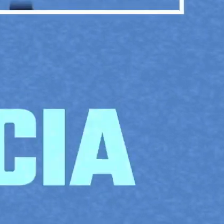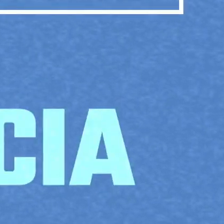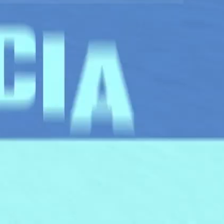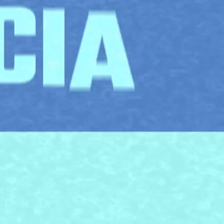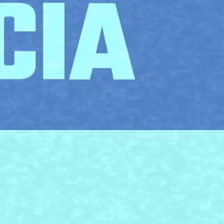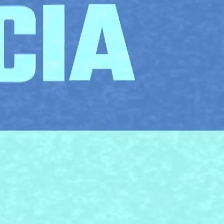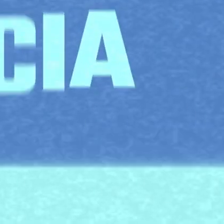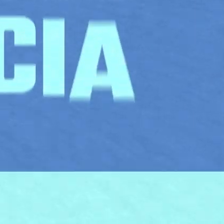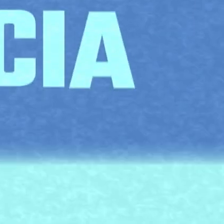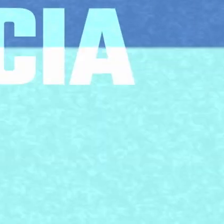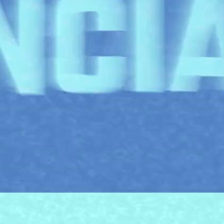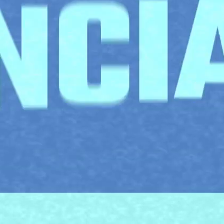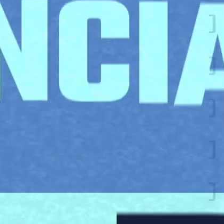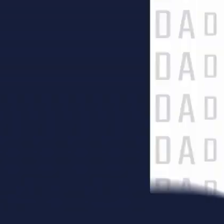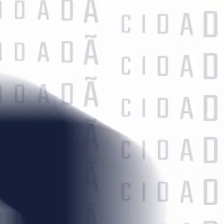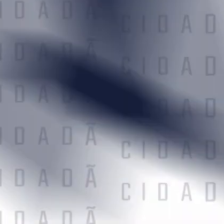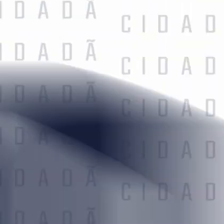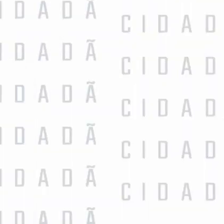Música